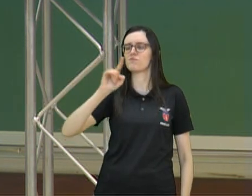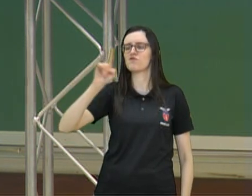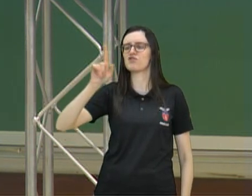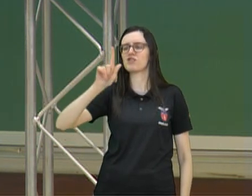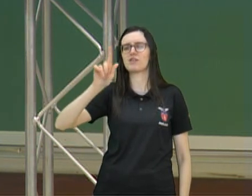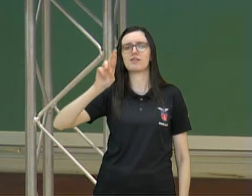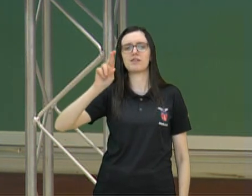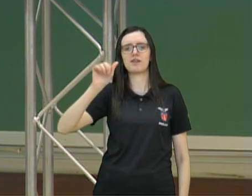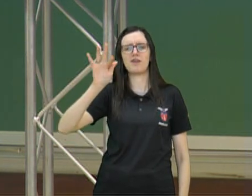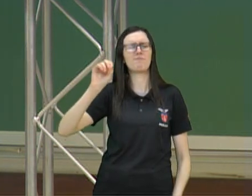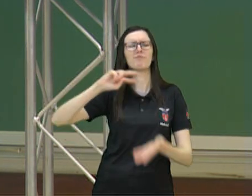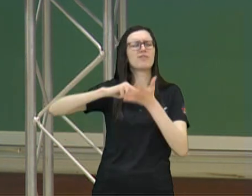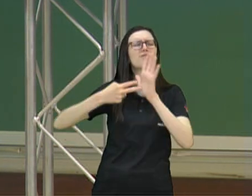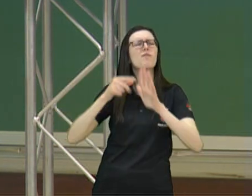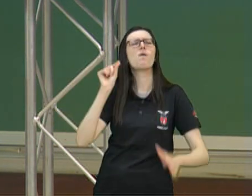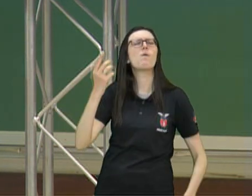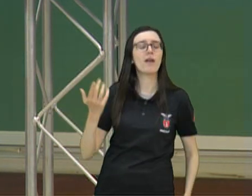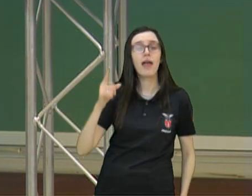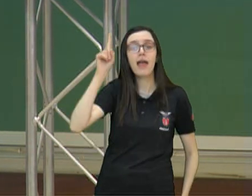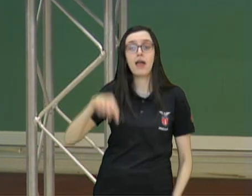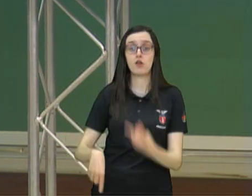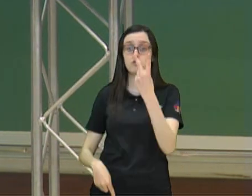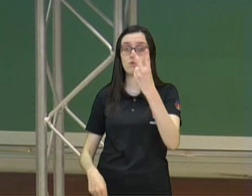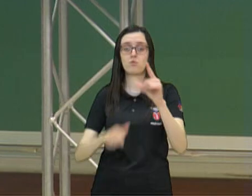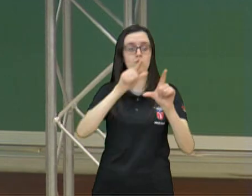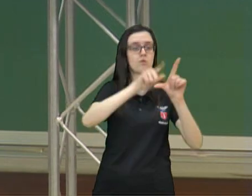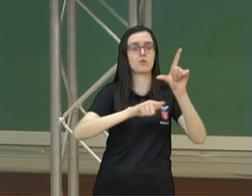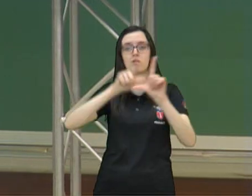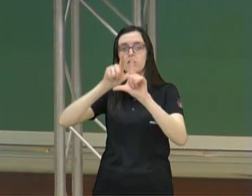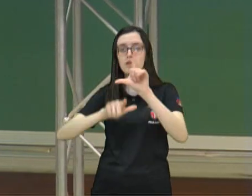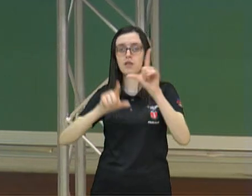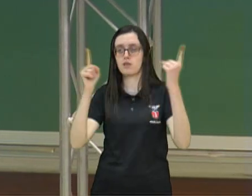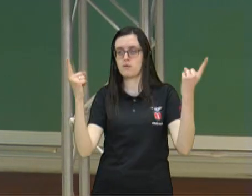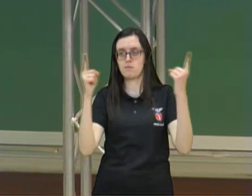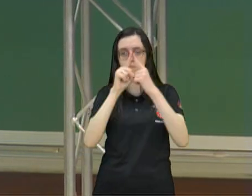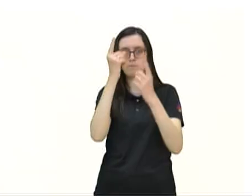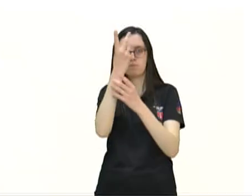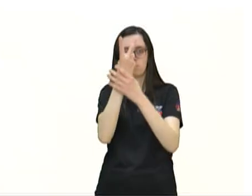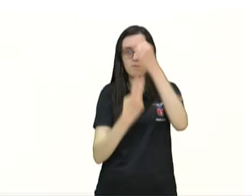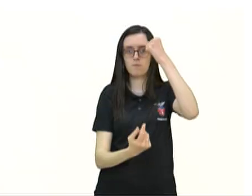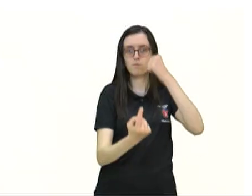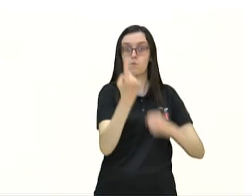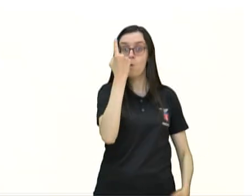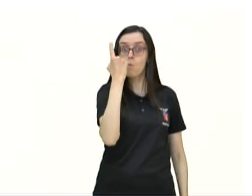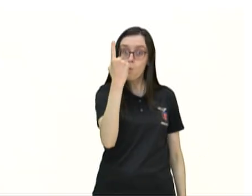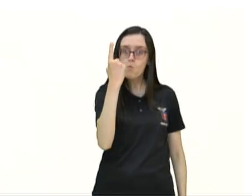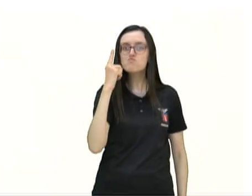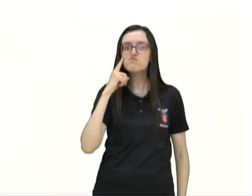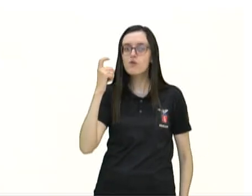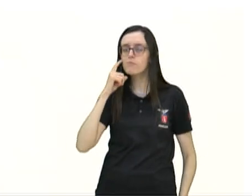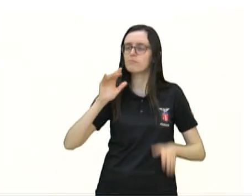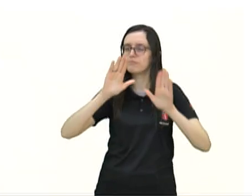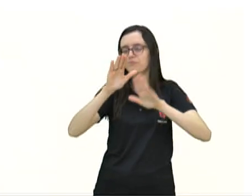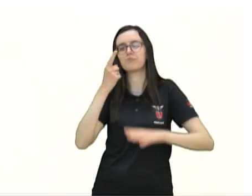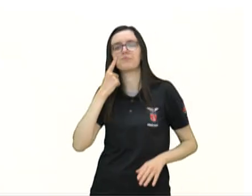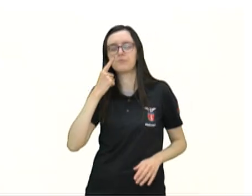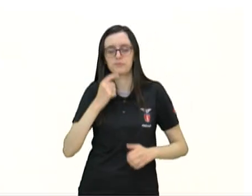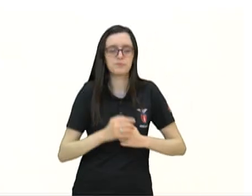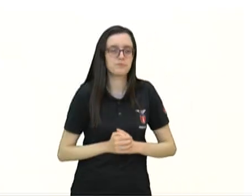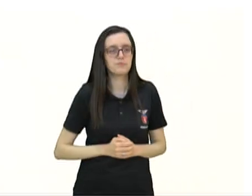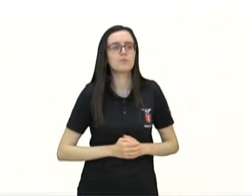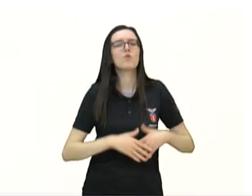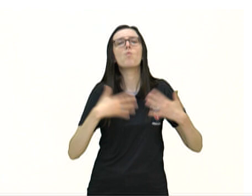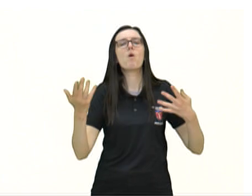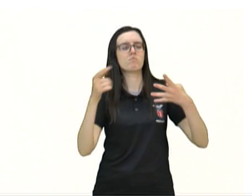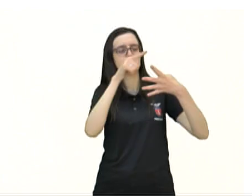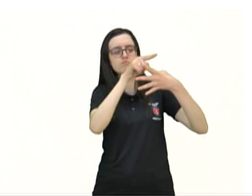é o dígrafo? Quando eu tenho duas letras que produzem um único som? Lembram disso? Tenho aqui. Quando que nós temos um